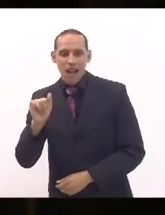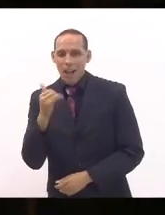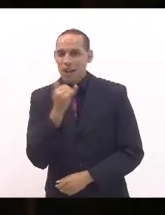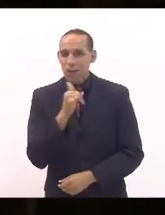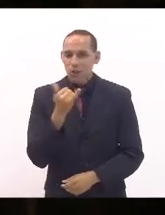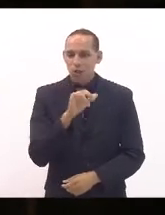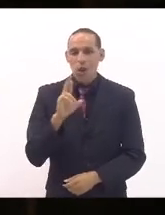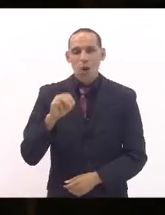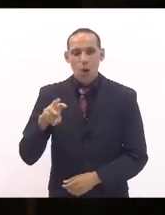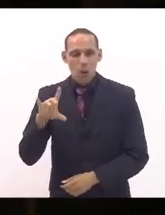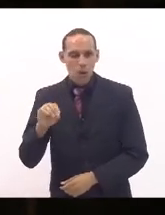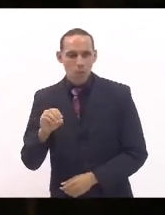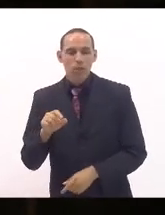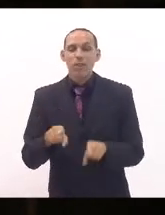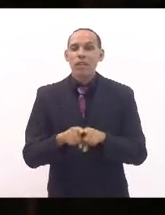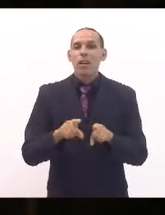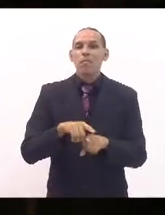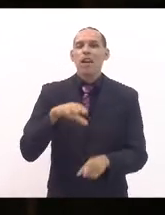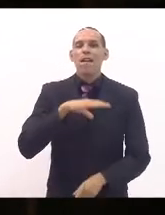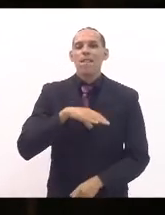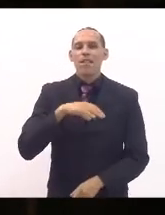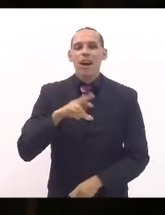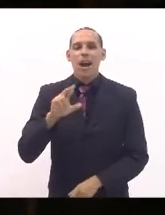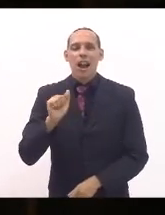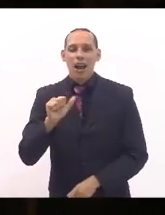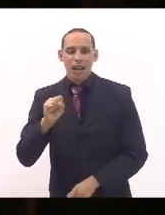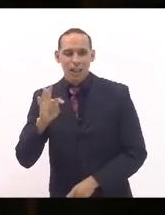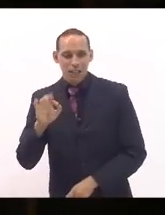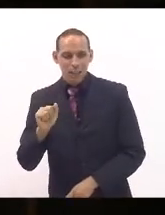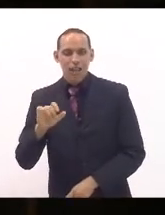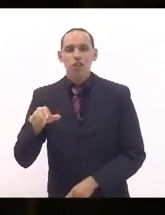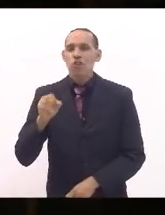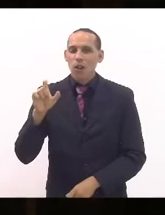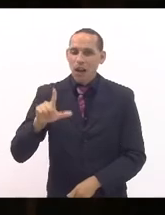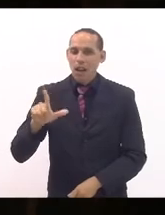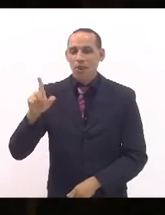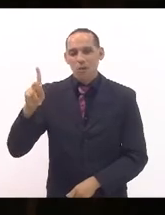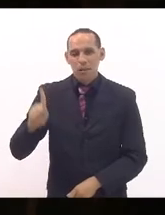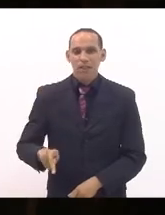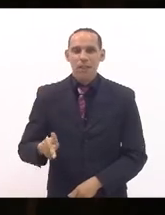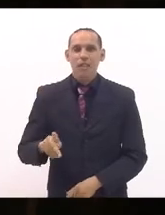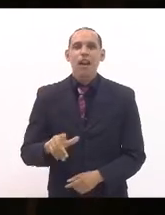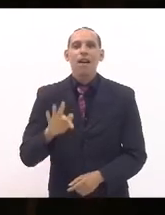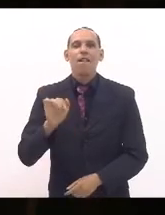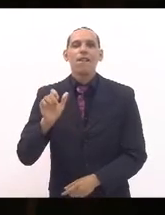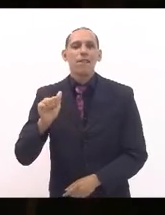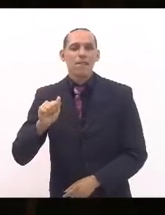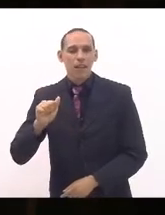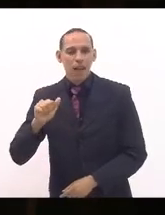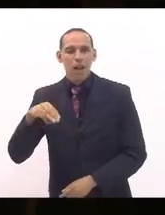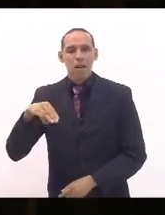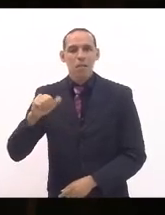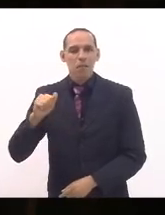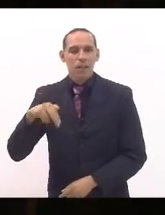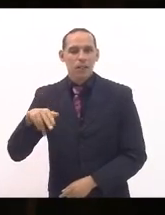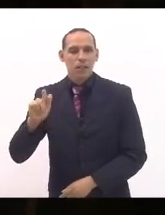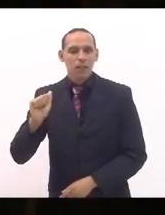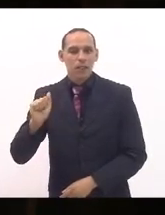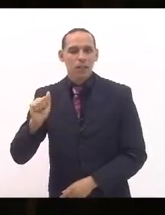torcida Rasta do Vasco, presidente Joel, e Flá Manguágua, presidente Felipe.